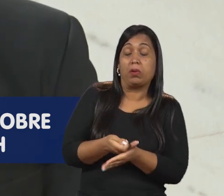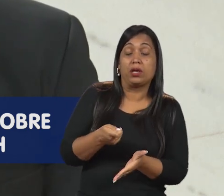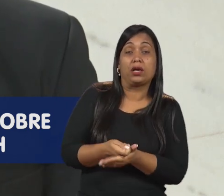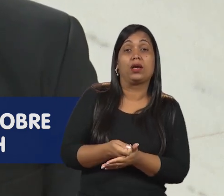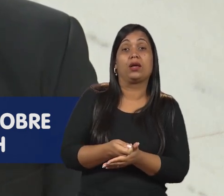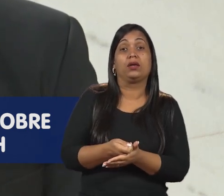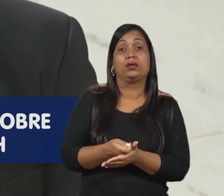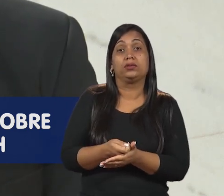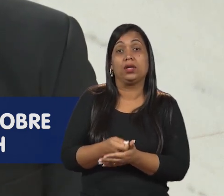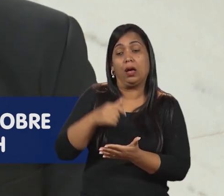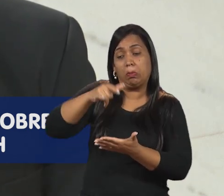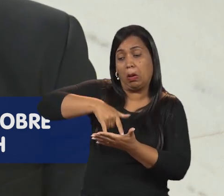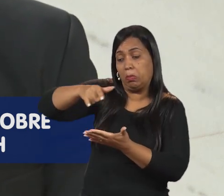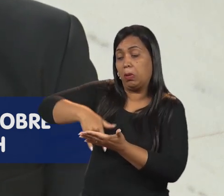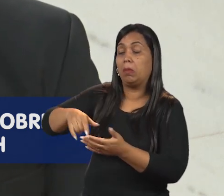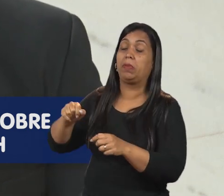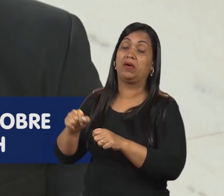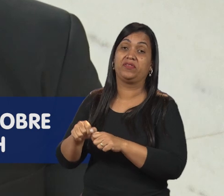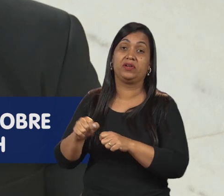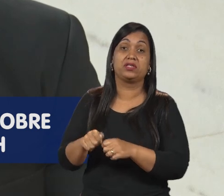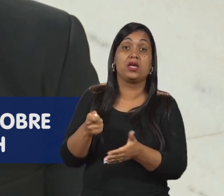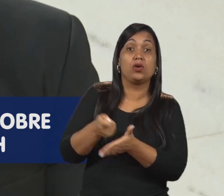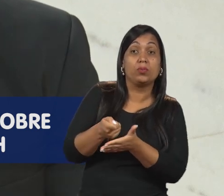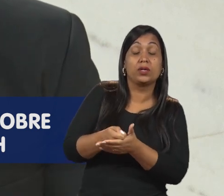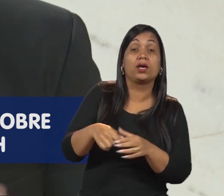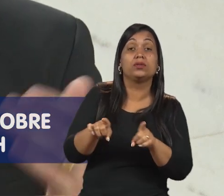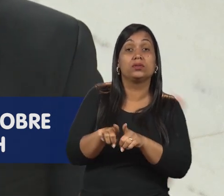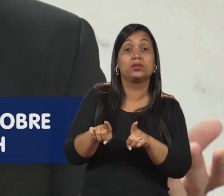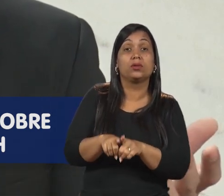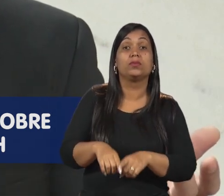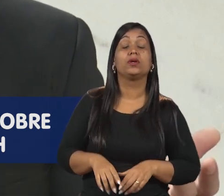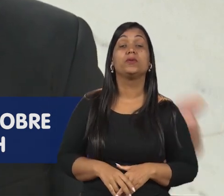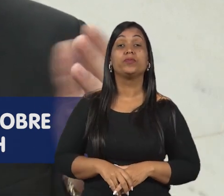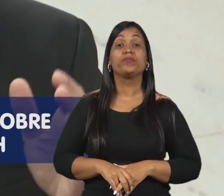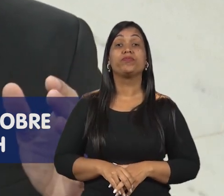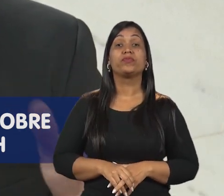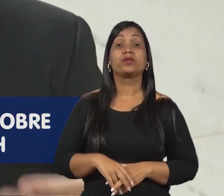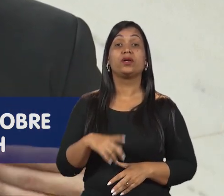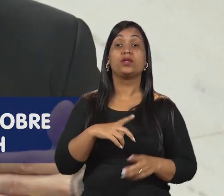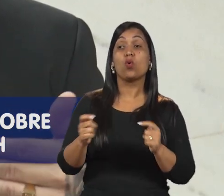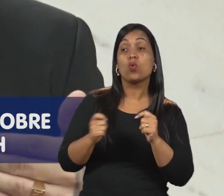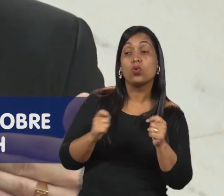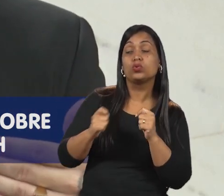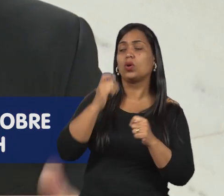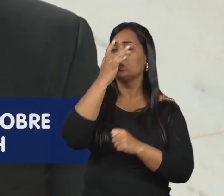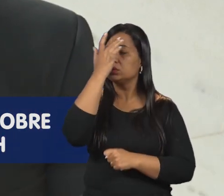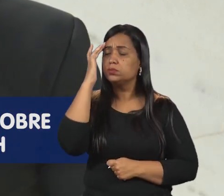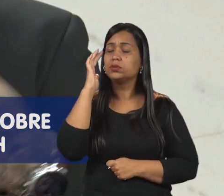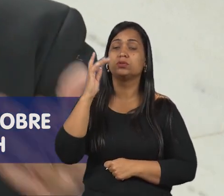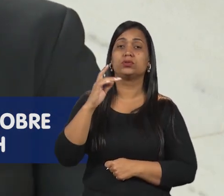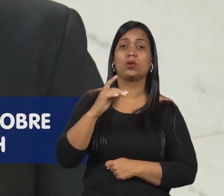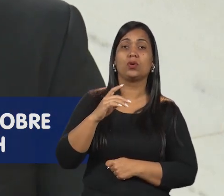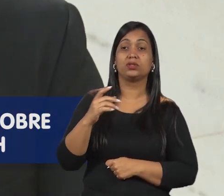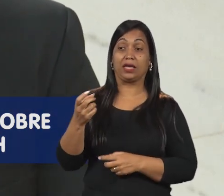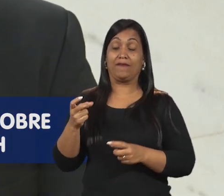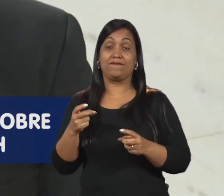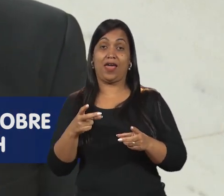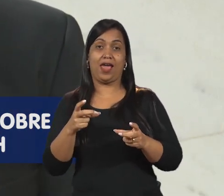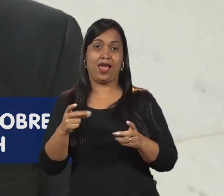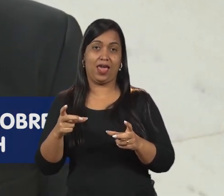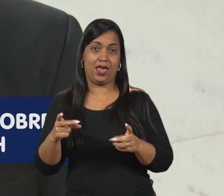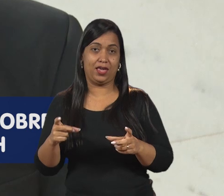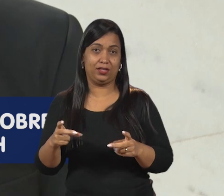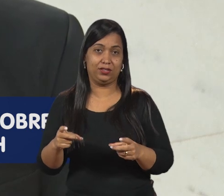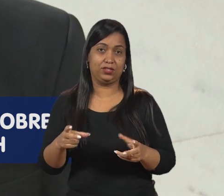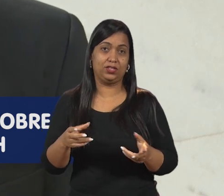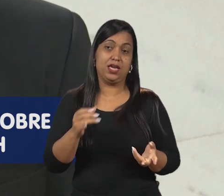produzir essa documentação. Ele é obrigado também a ter um controle das pessoas que têm vendido esse material. Então, a